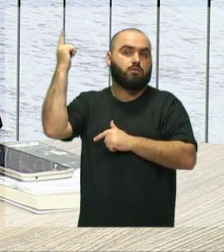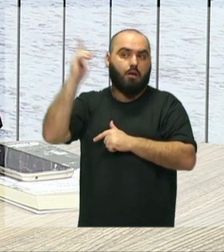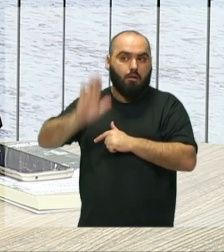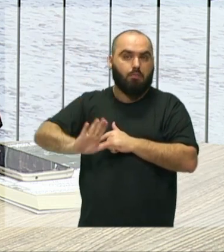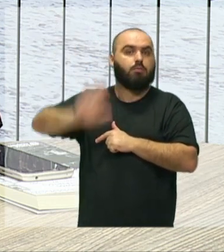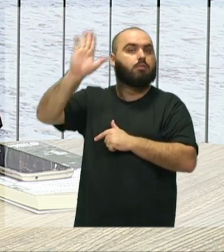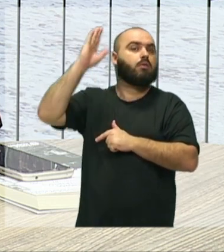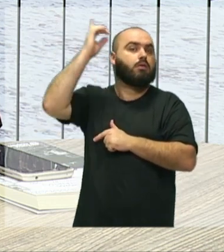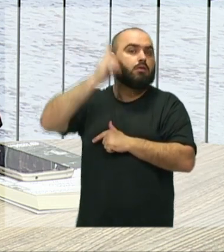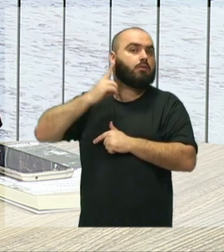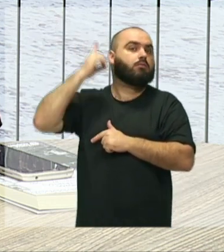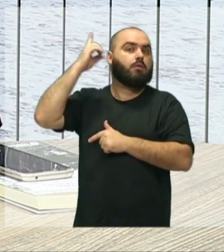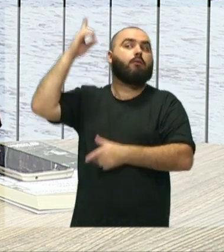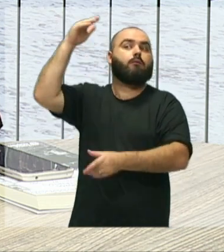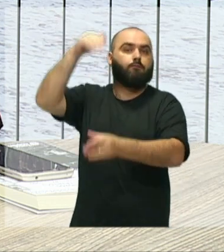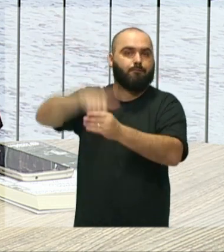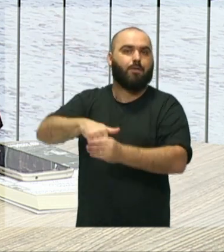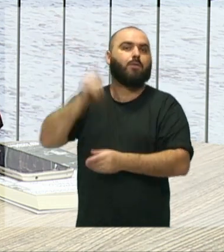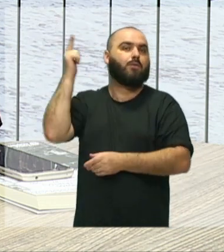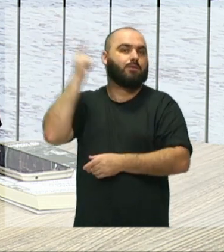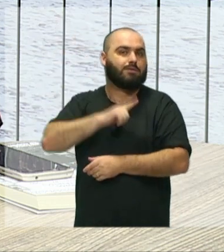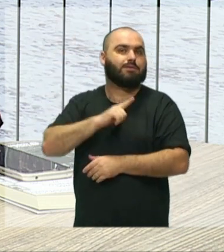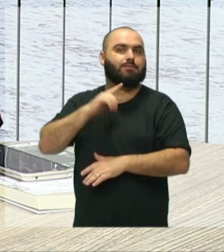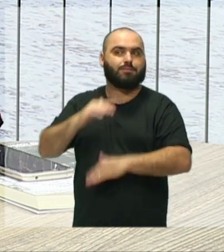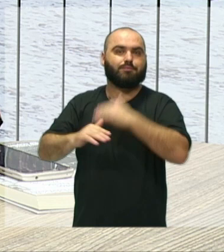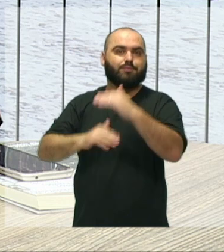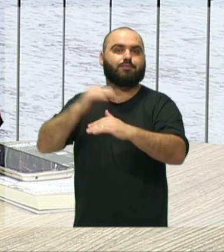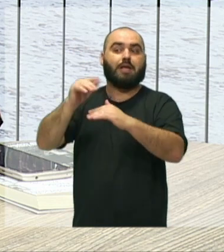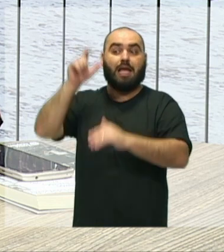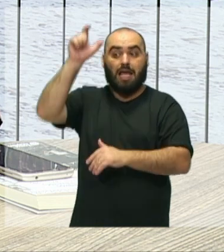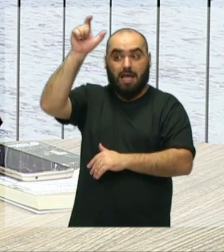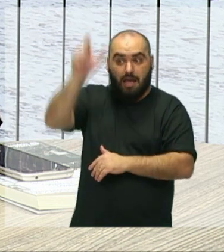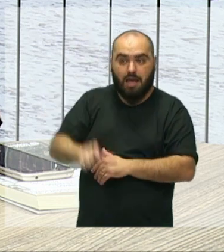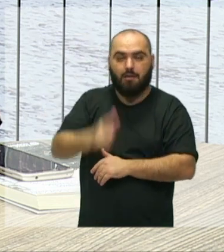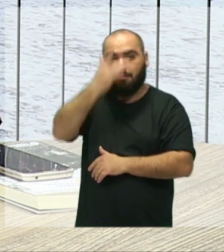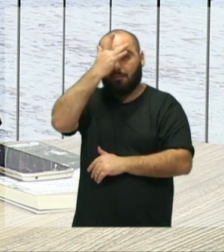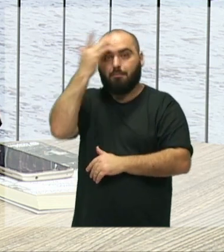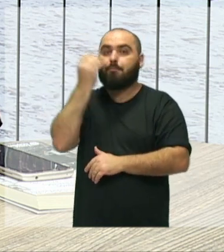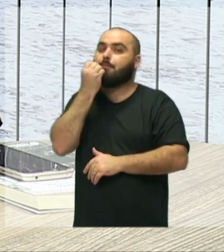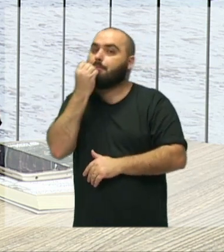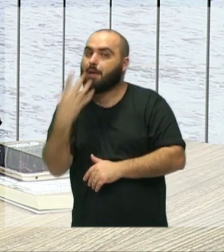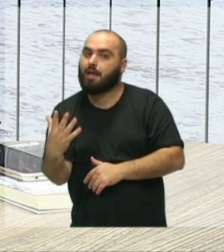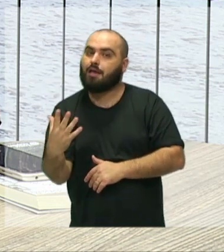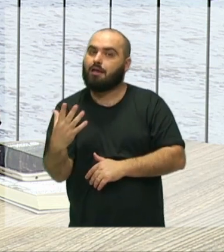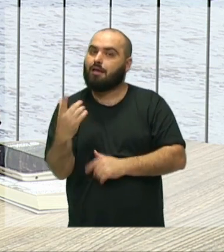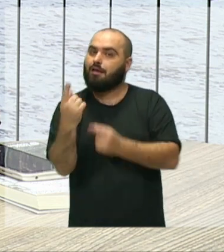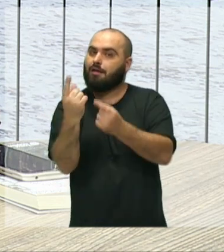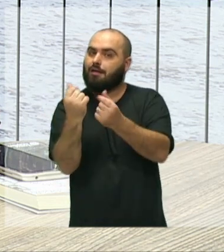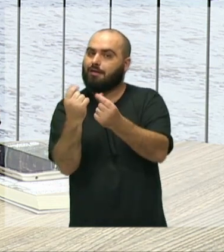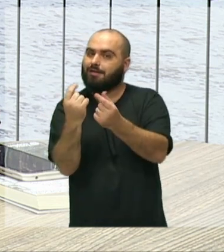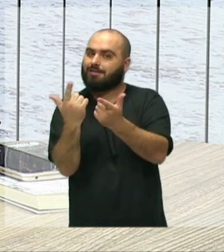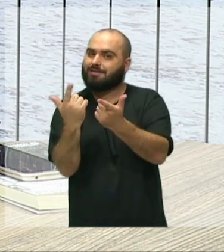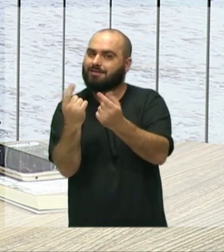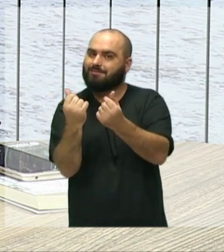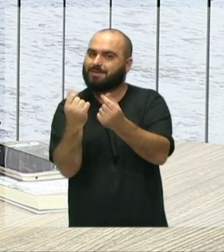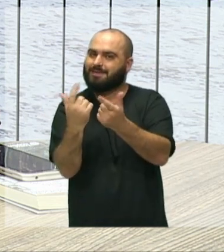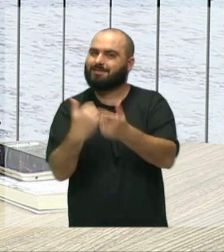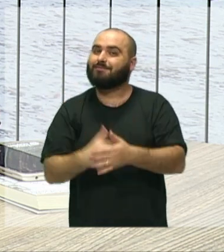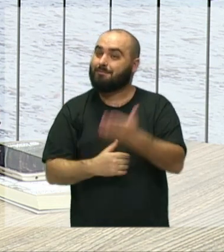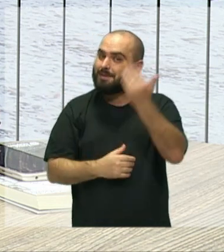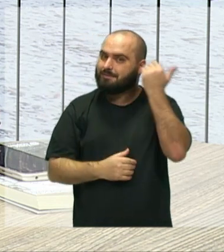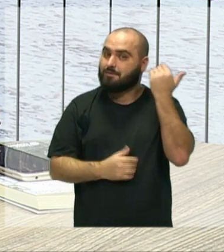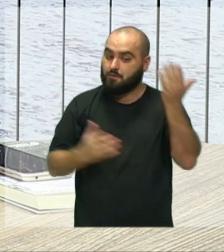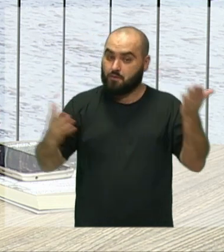candidatar a deputados e votar. Então, assim por diante, esse era a gente de bem, era o povo de bens. Então, é uma